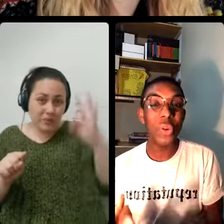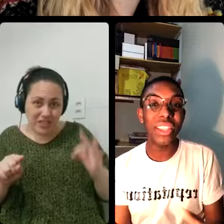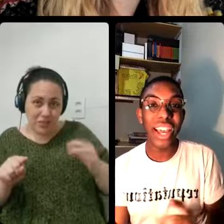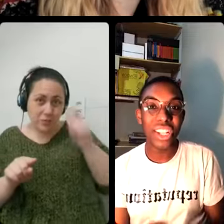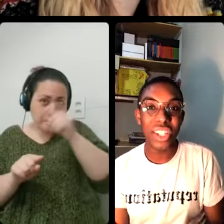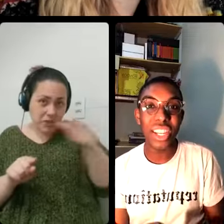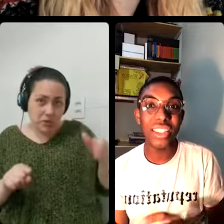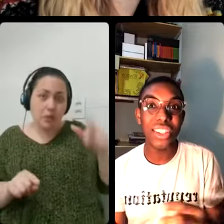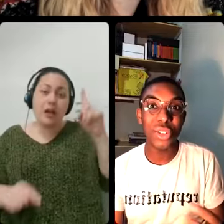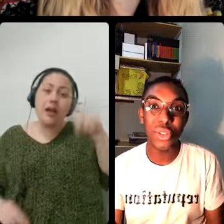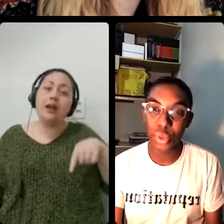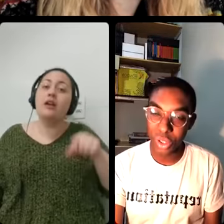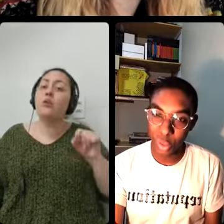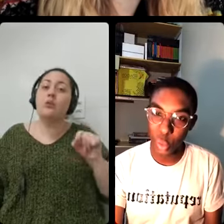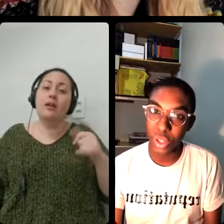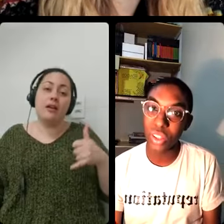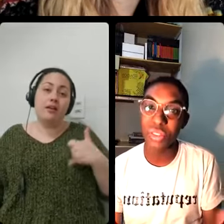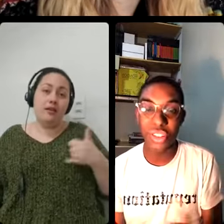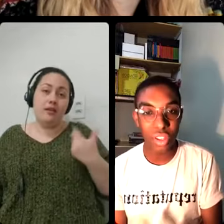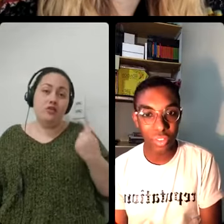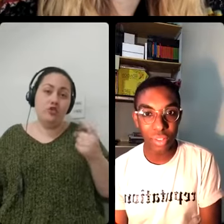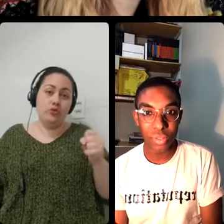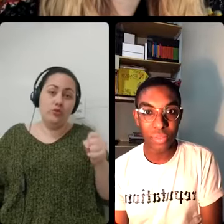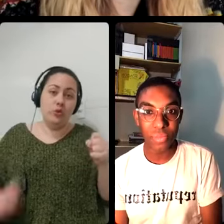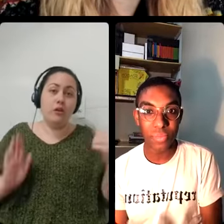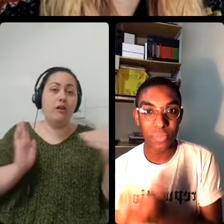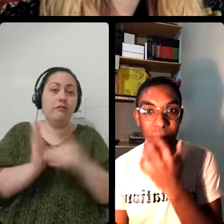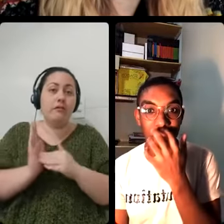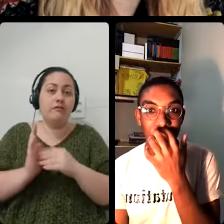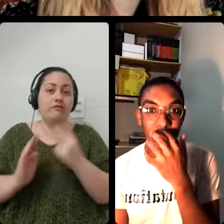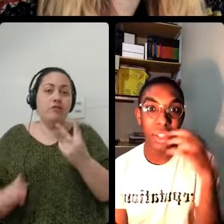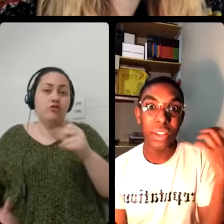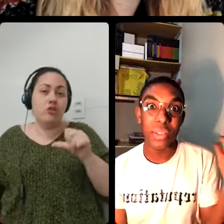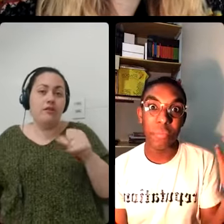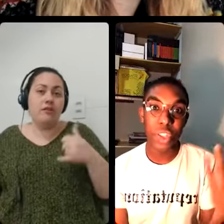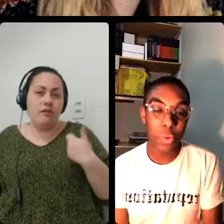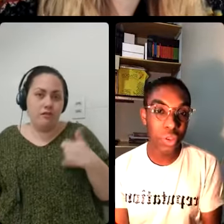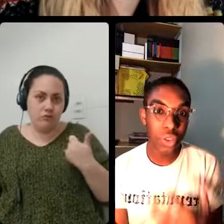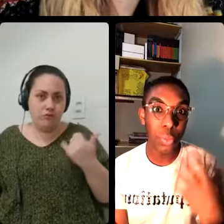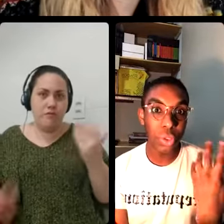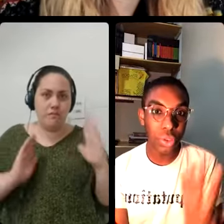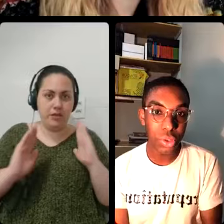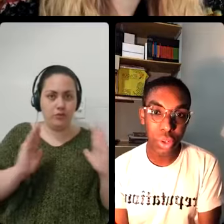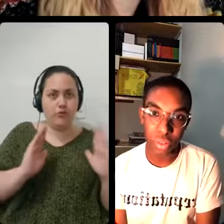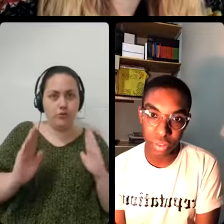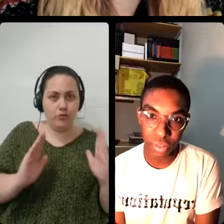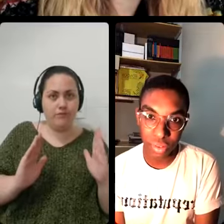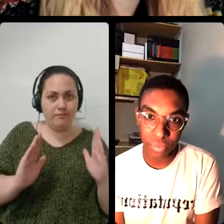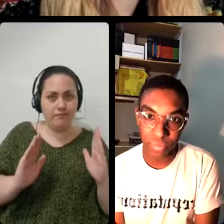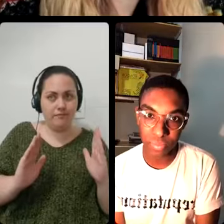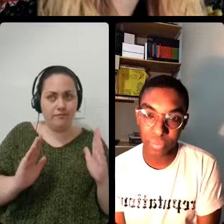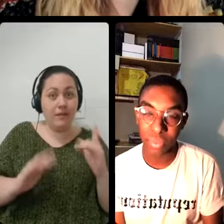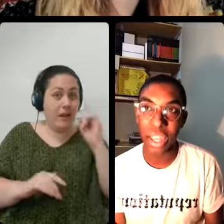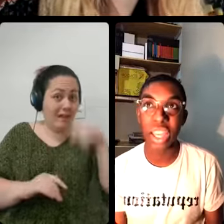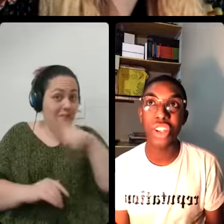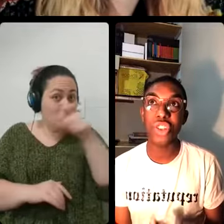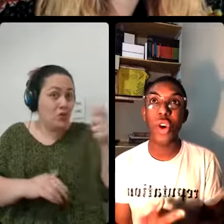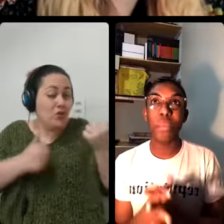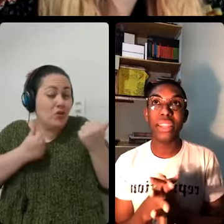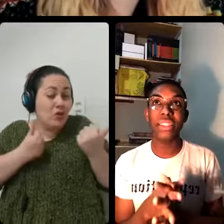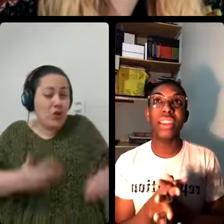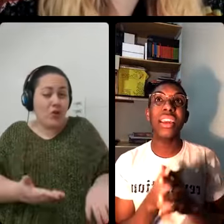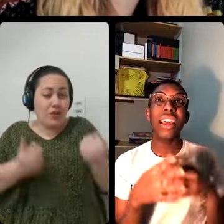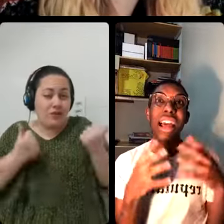elas tinham idade entre 18 e 29 anos. Né? Então, são pessoas muito jovens. Né? E a